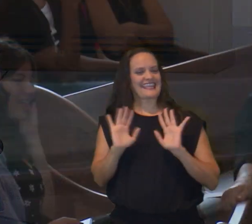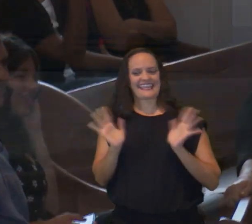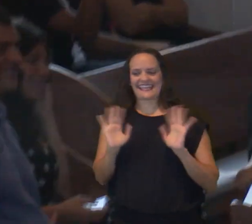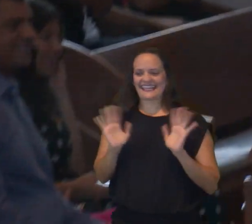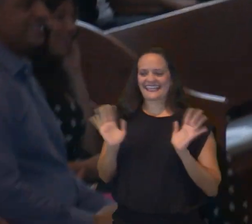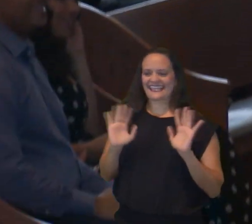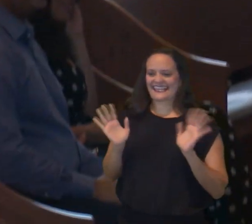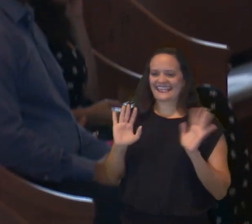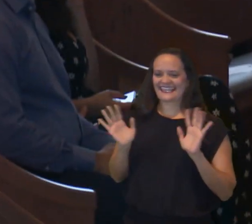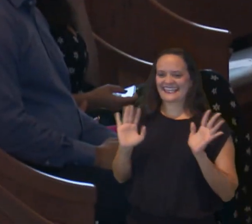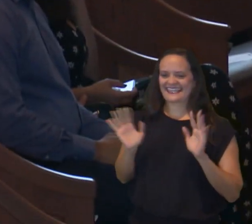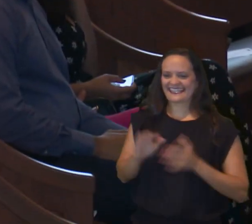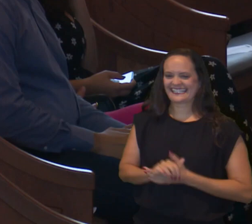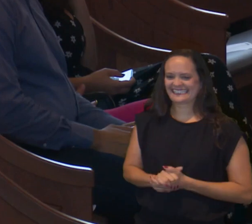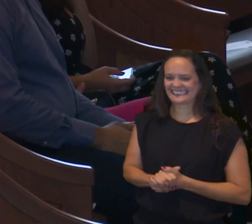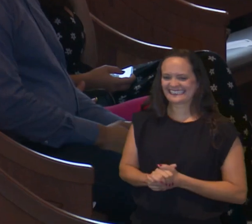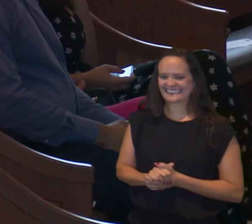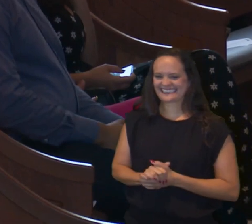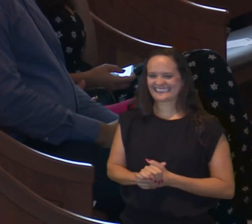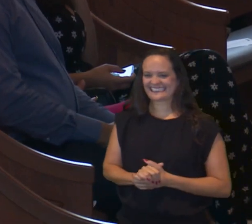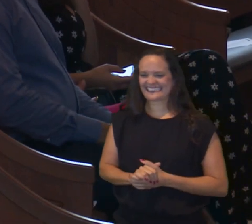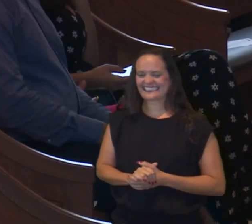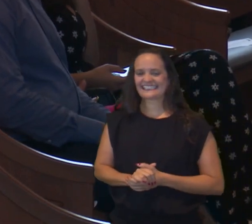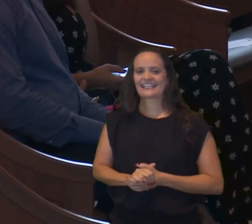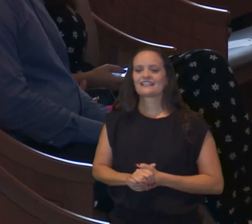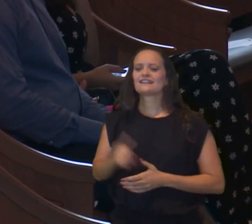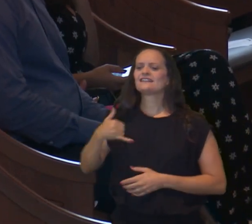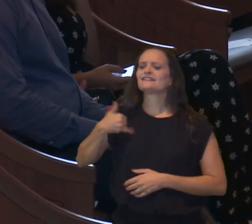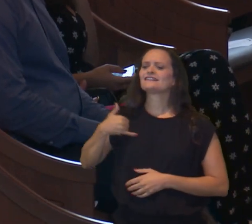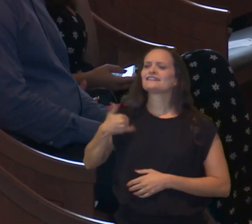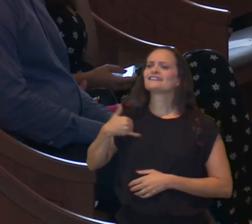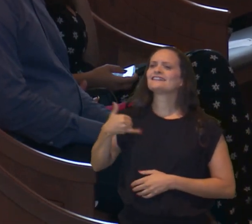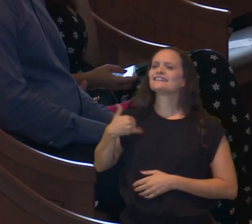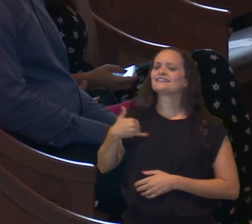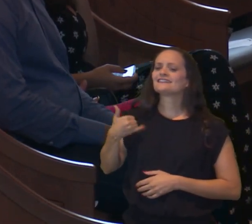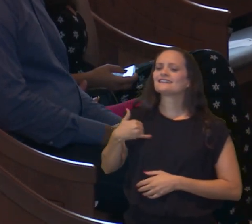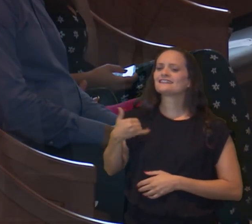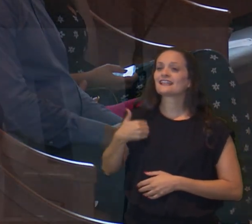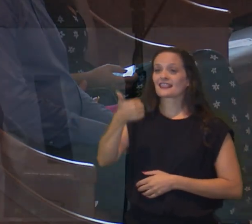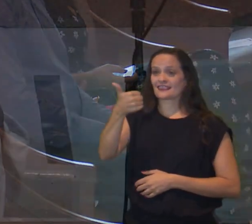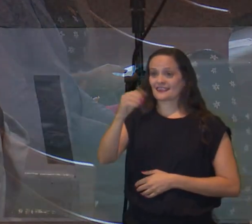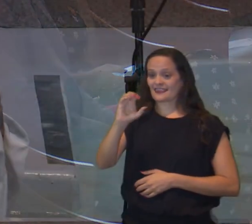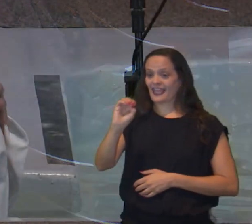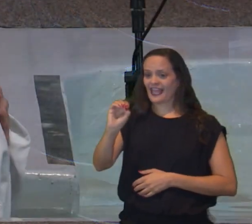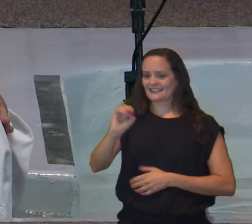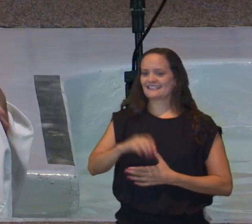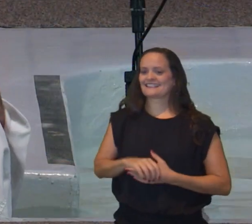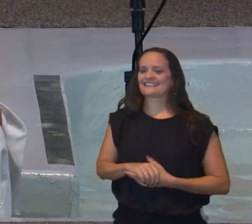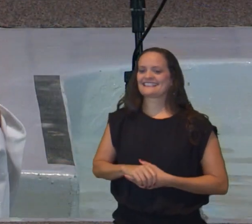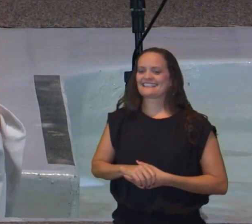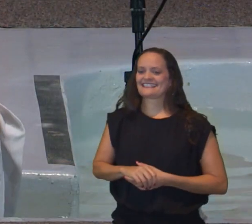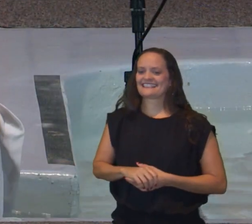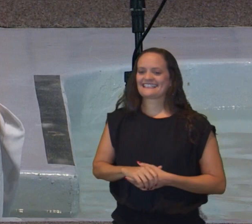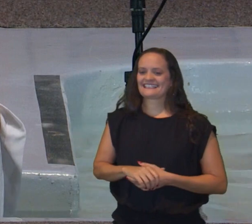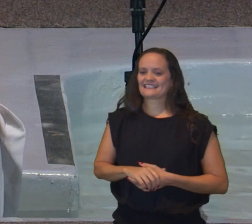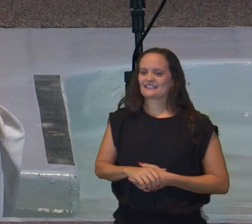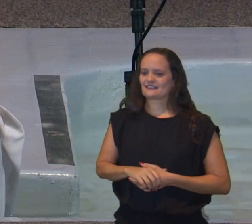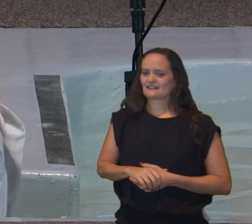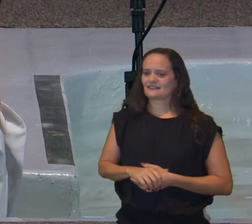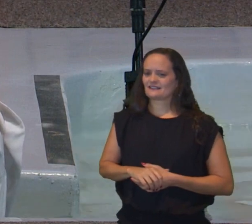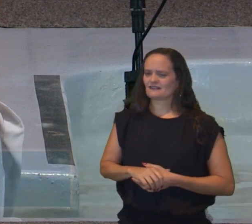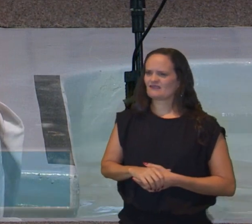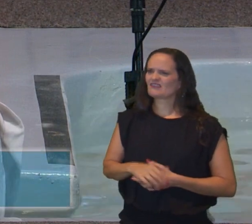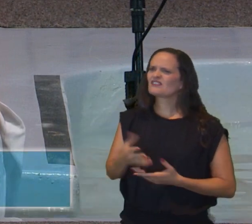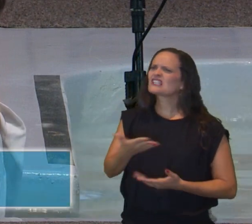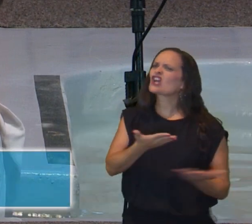Que alegria, Danilo. Quantos anos você tem, Danilo? 10 anos. Você não está novo para